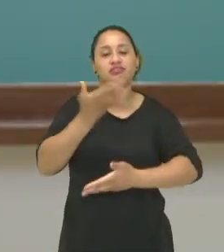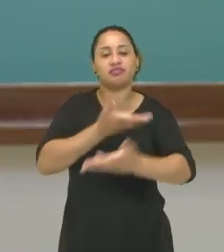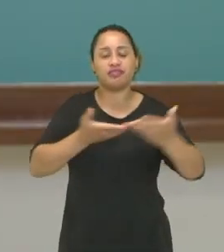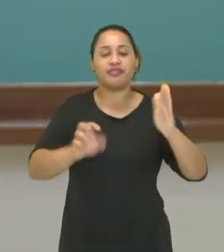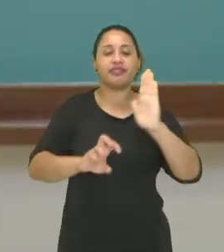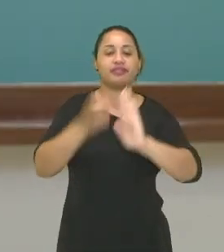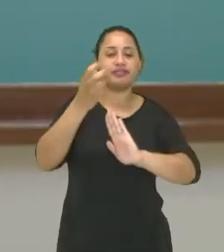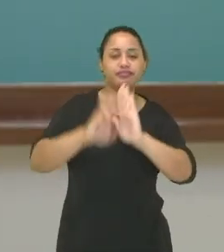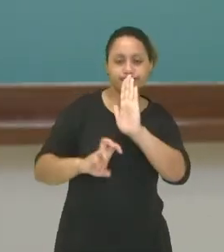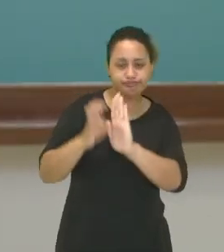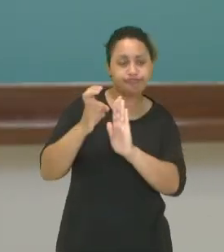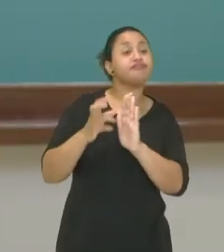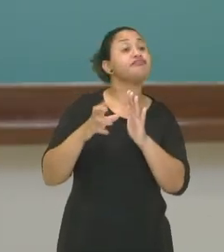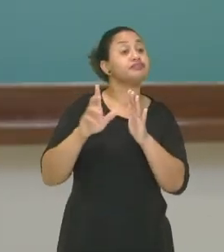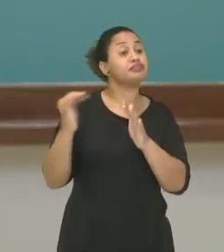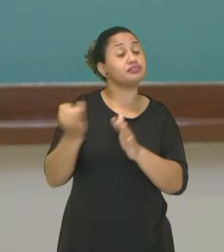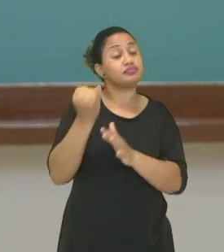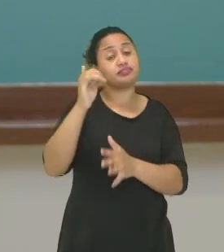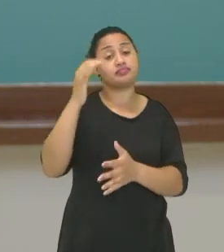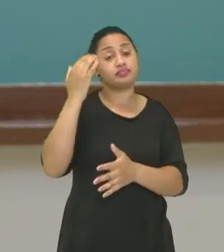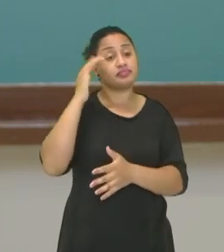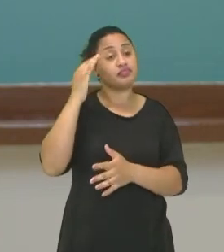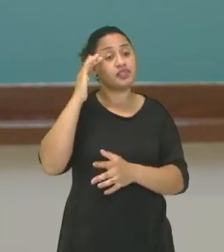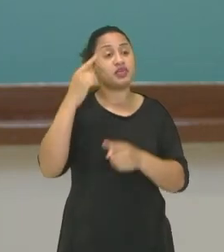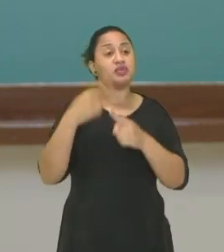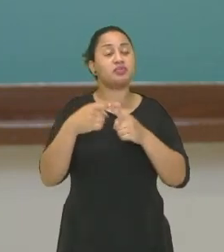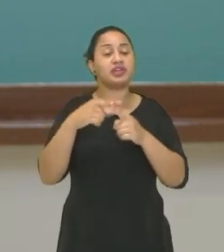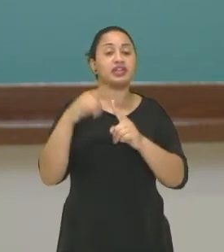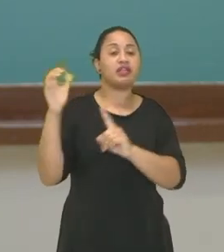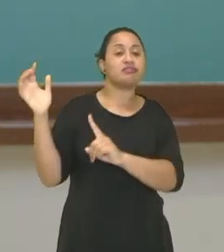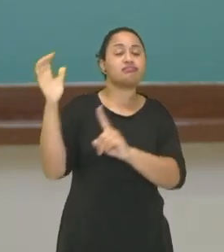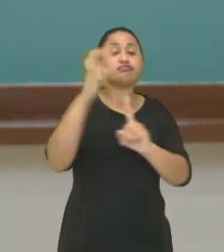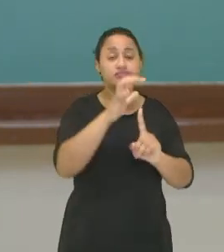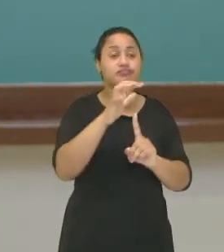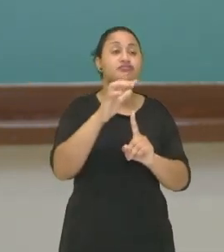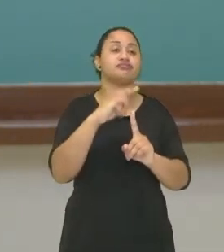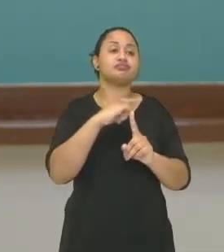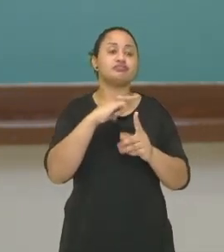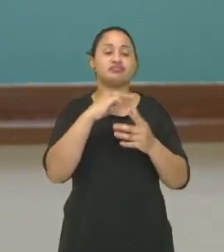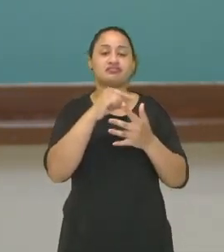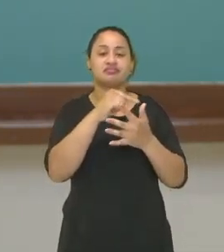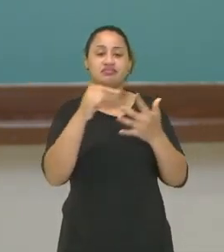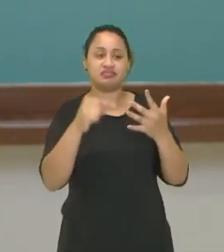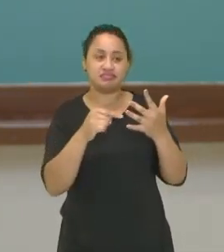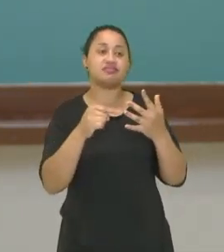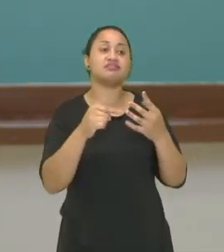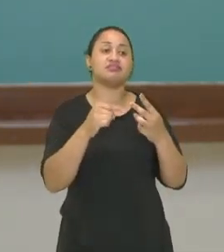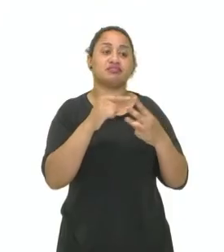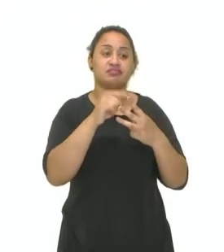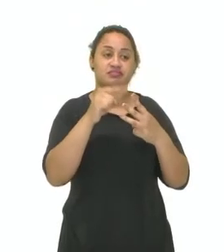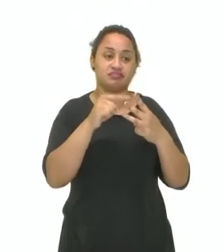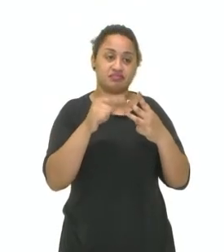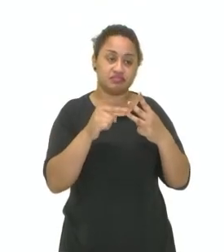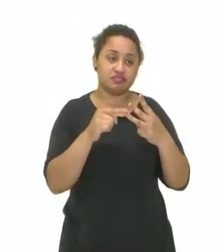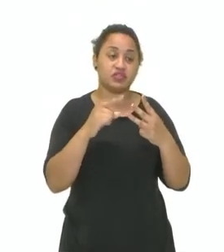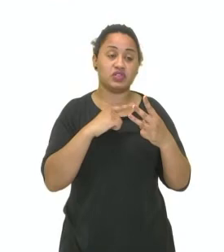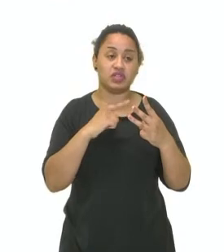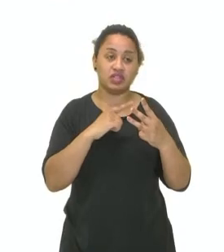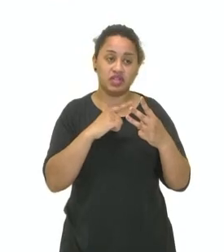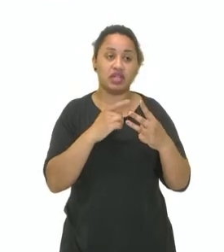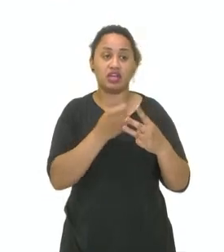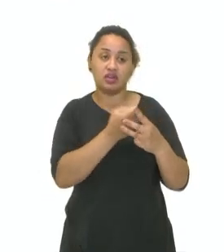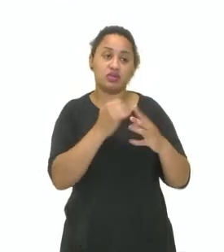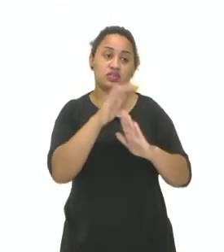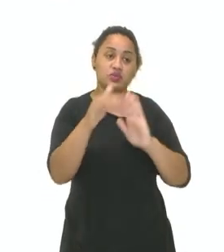fiel. Isso a gente tem que entender, porque há uma interferência justamente desses elementos. Então, aqui a caloria total, né, sendo passada